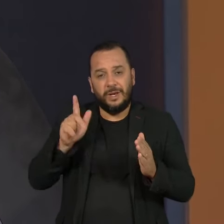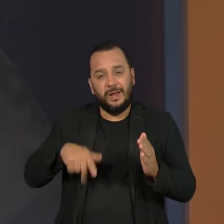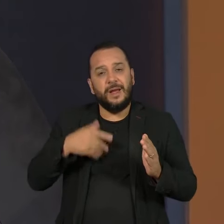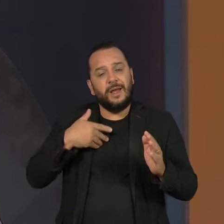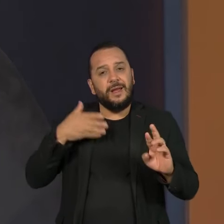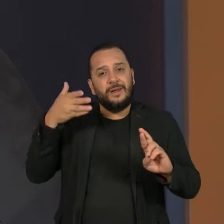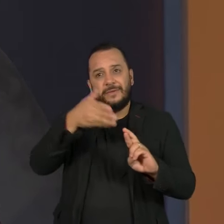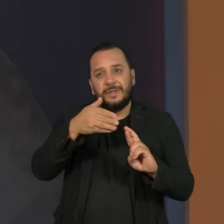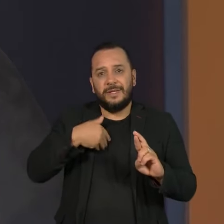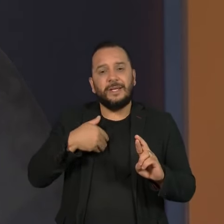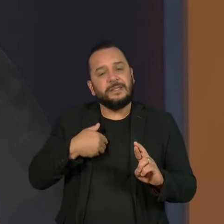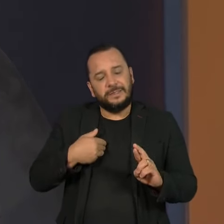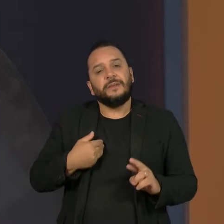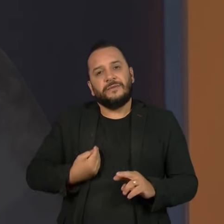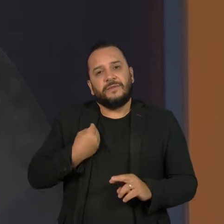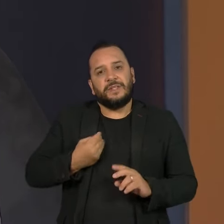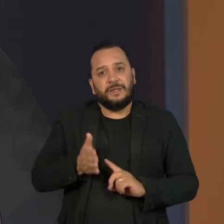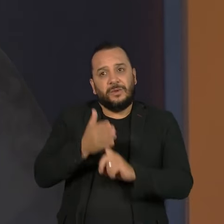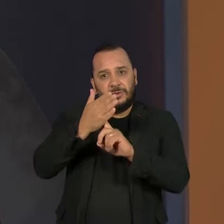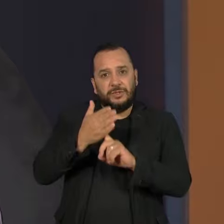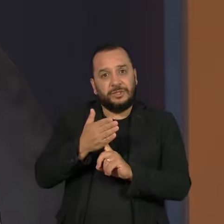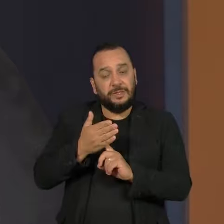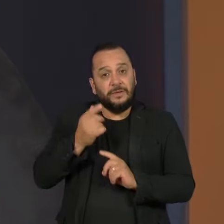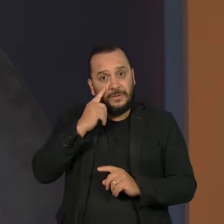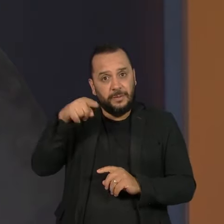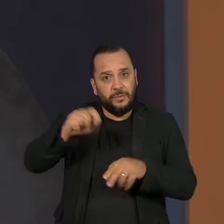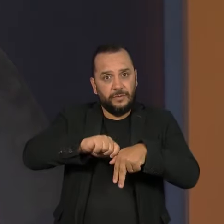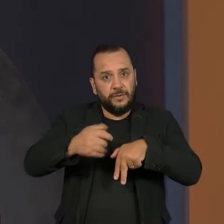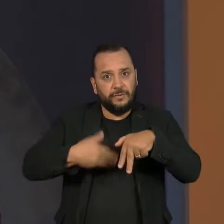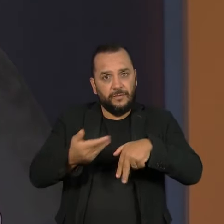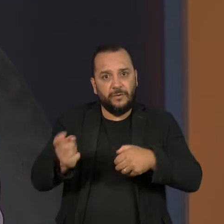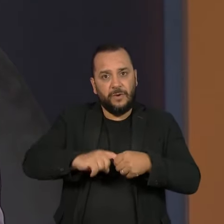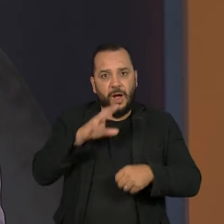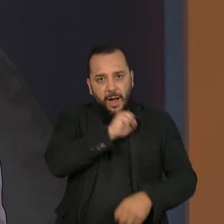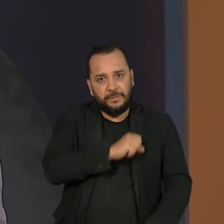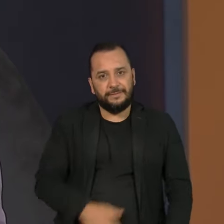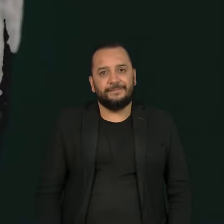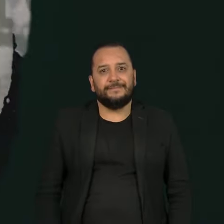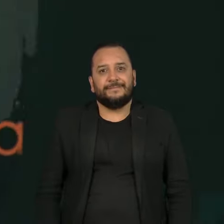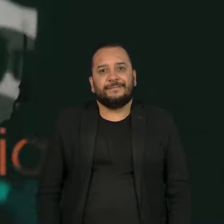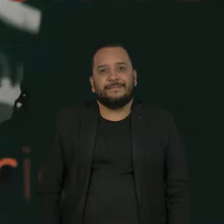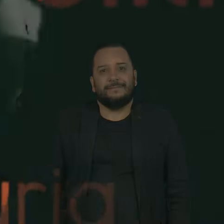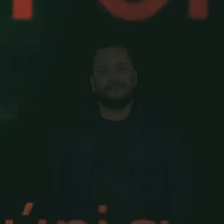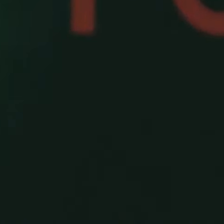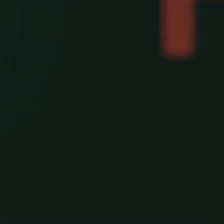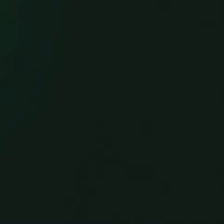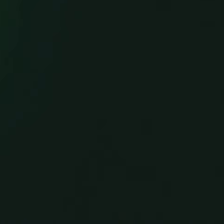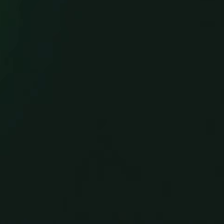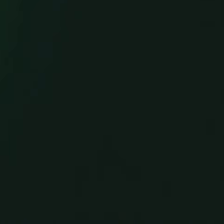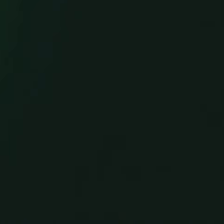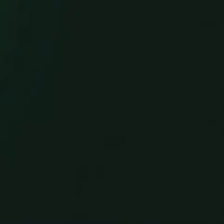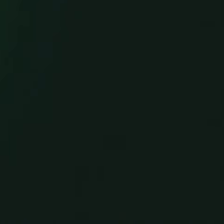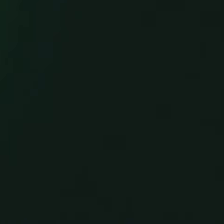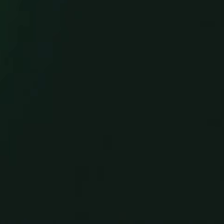em biotecnologia. Não saia daí porque o Negros em Foco volta já já.